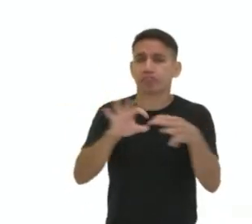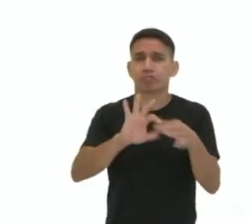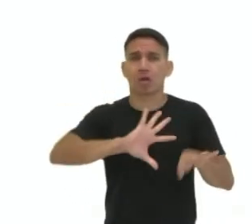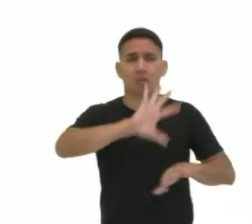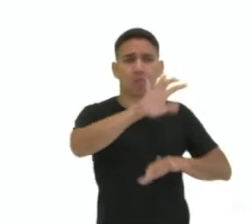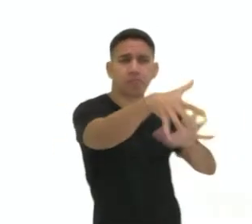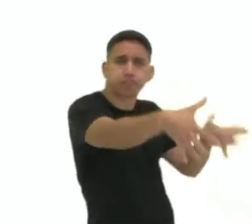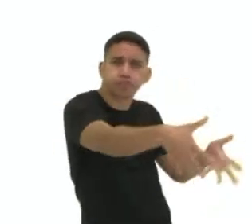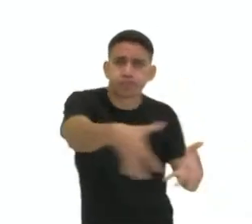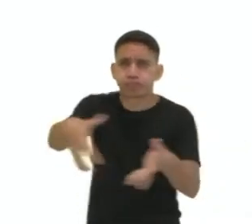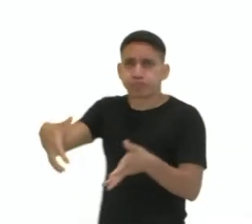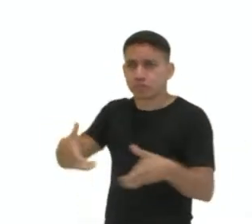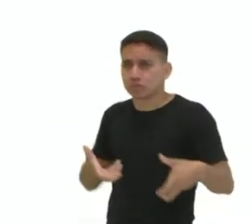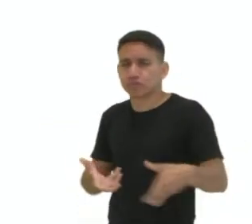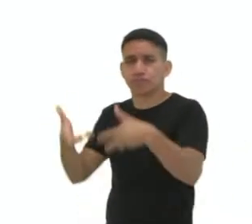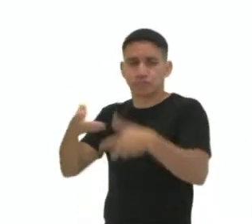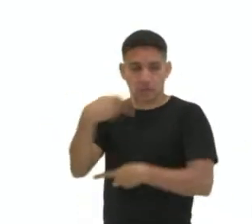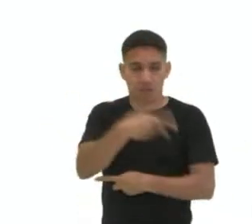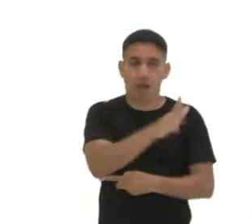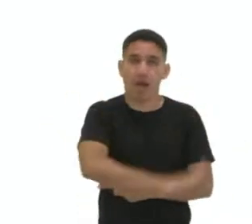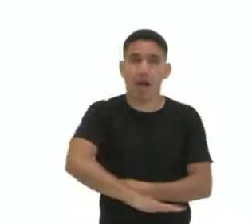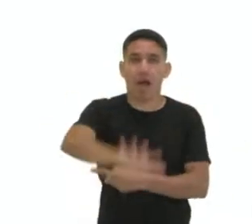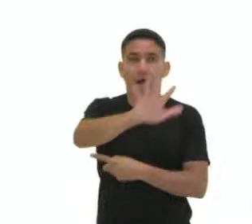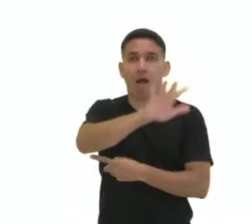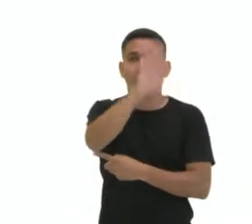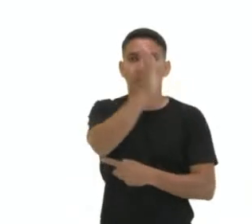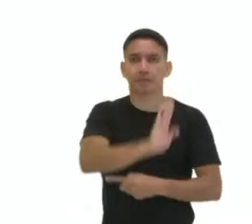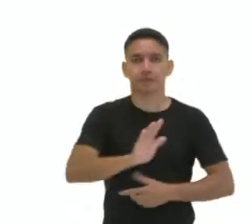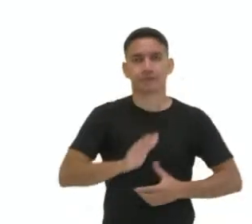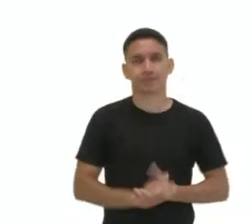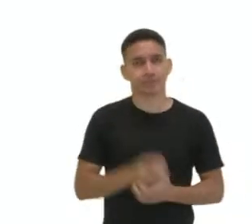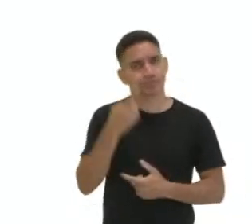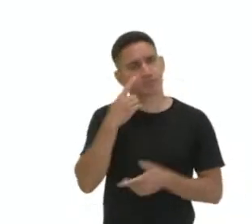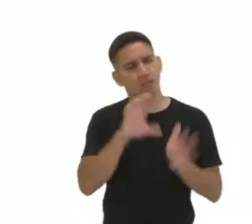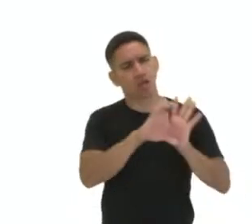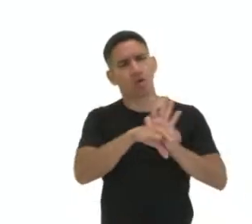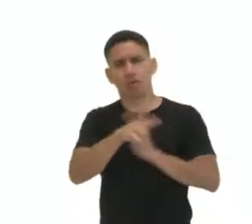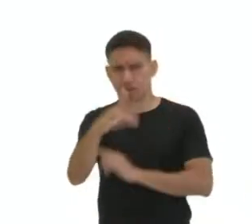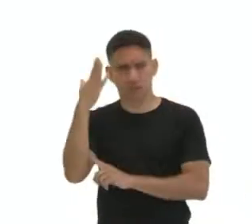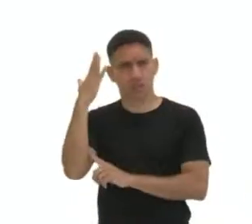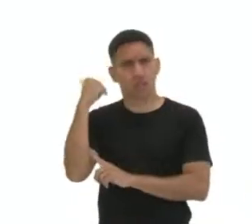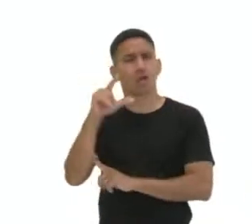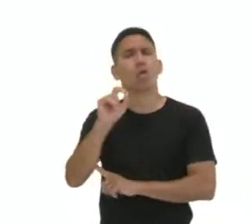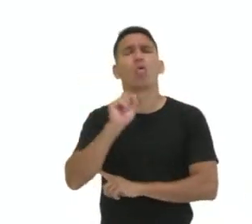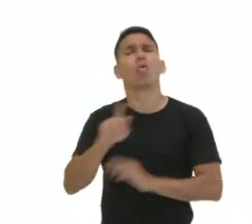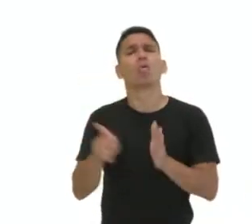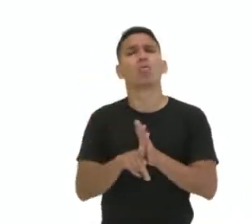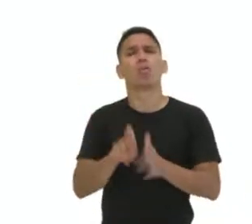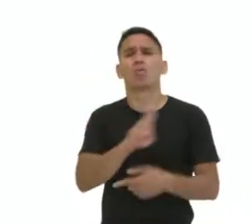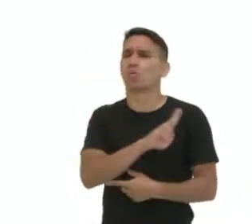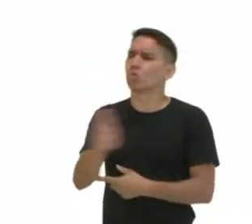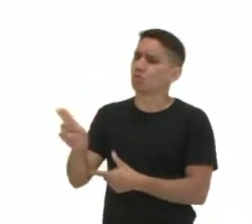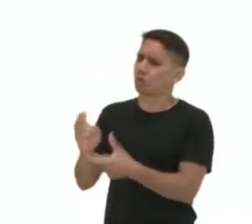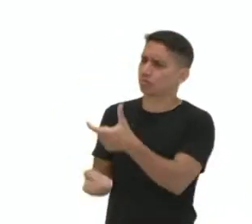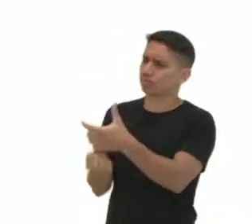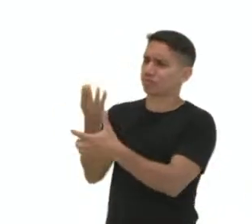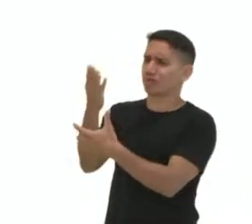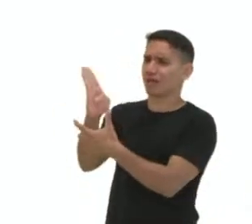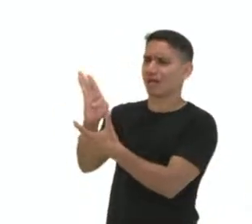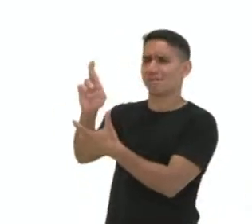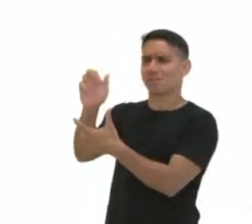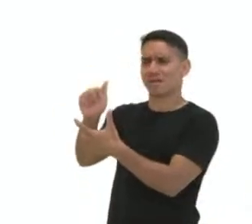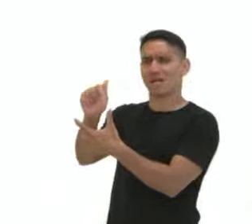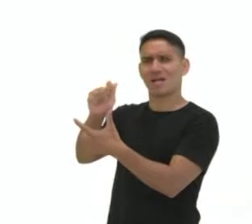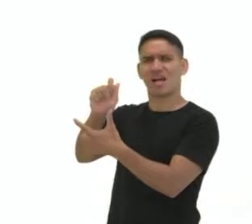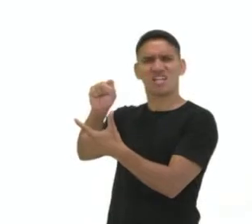território brasileiro. Então vamos retomar ali os conceitos, né? Você sabe a origem do nome Brasil?